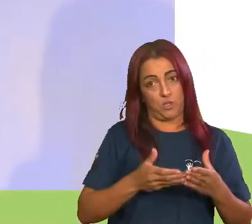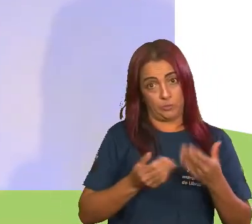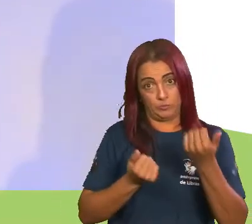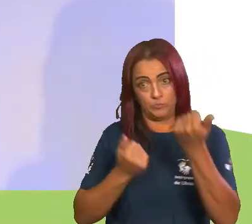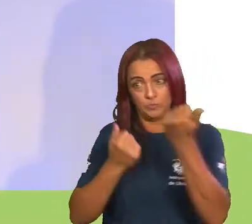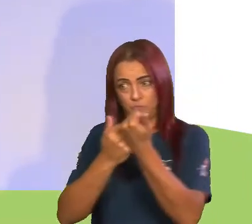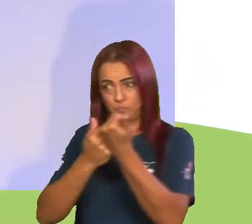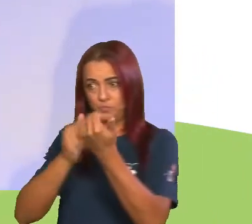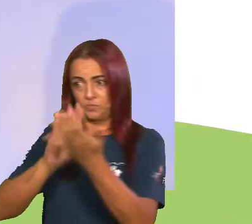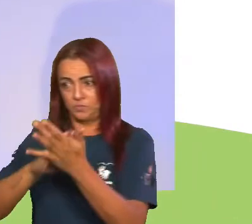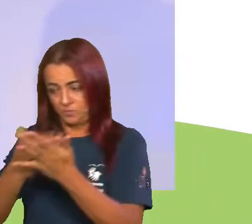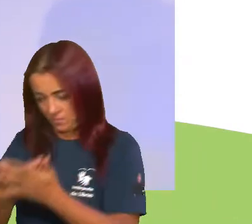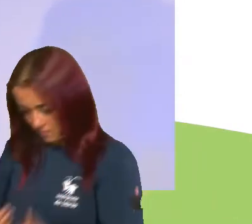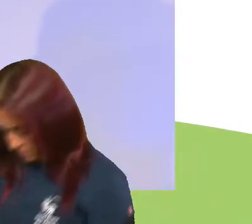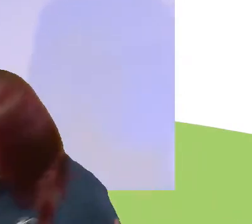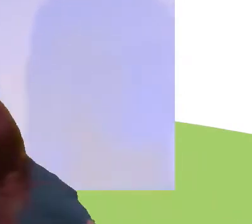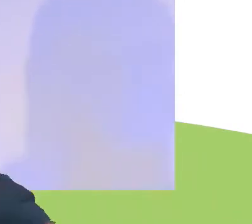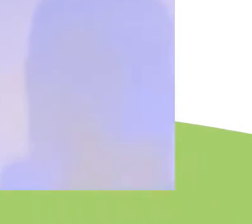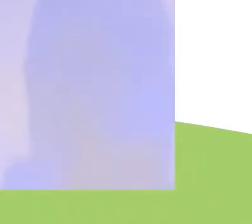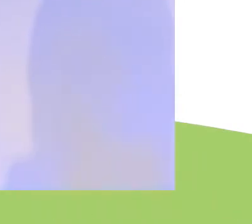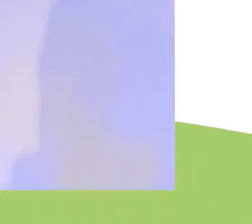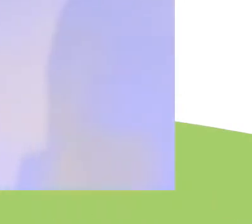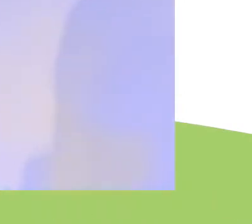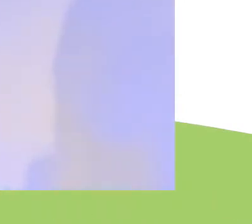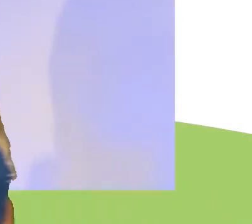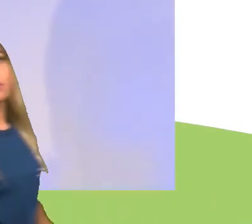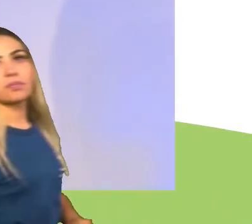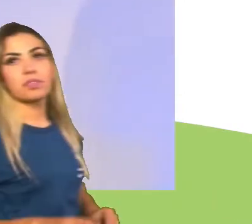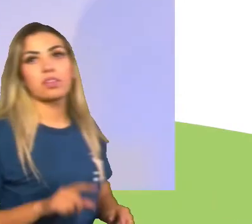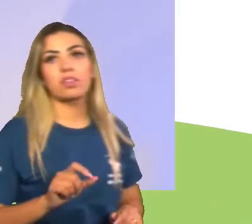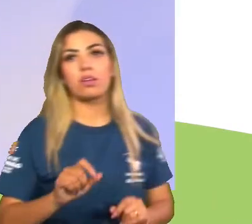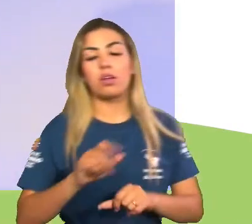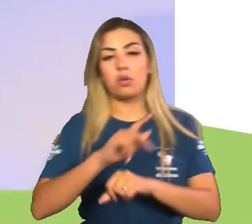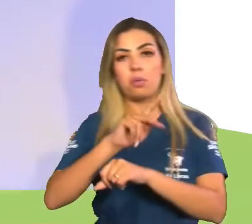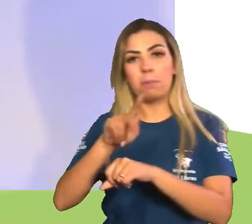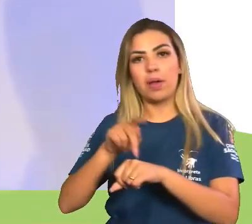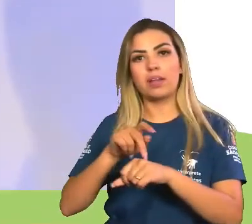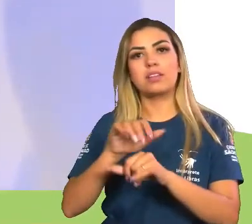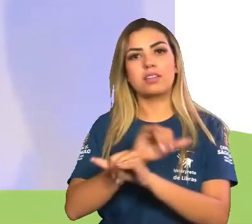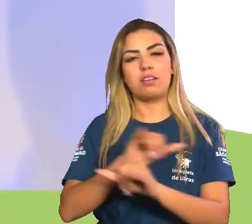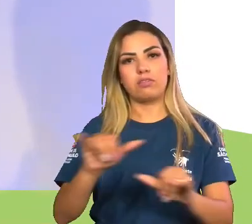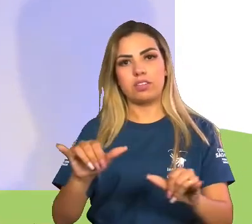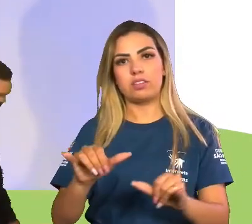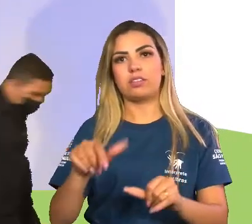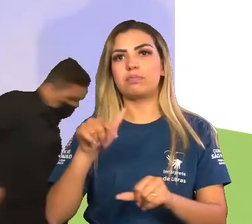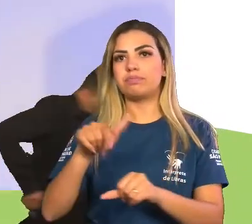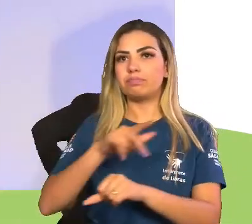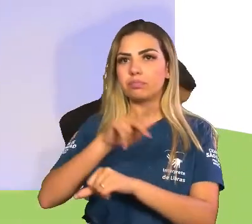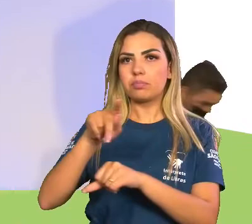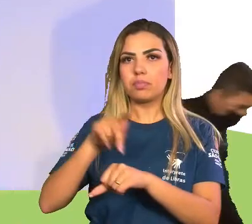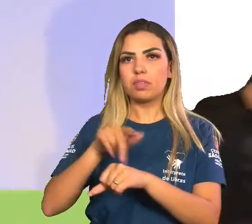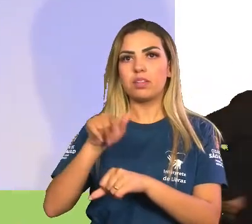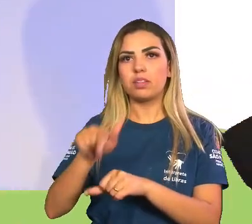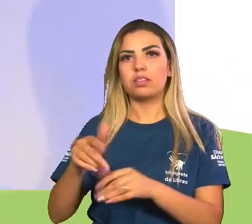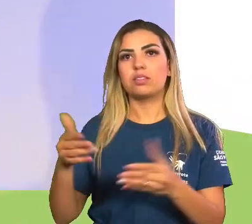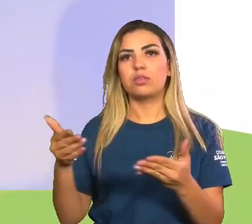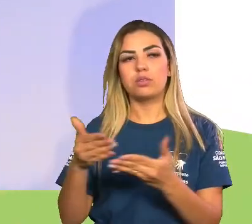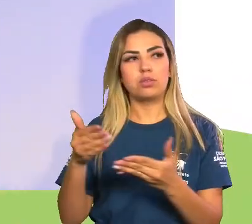aquilo sim eu estaria comunicando com o meu país, e meu país hoje me entende muito melhor. Sou